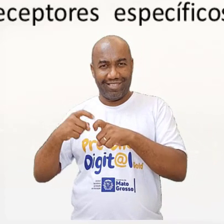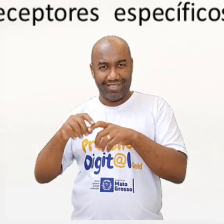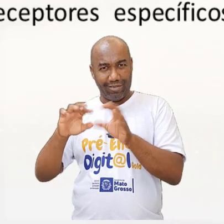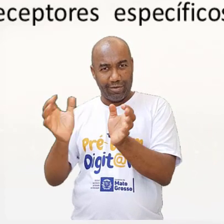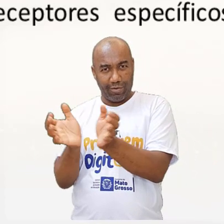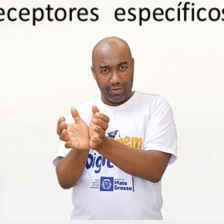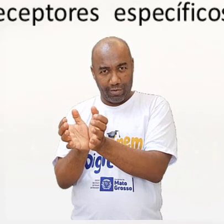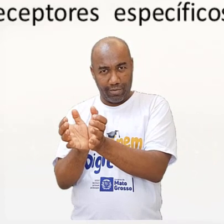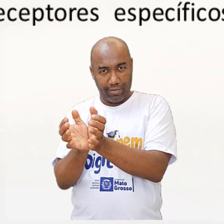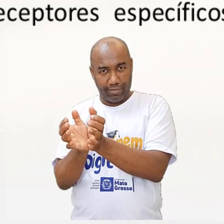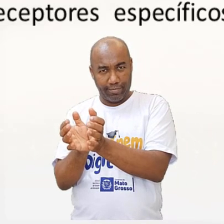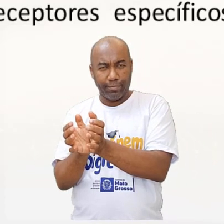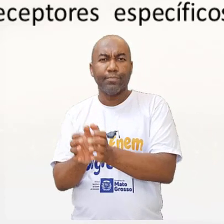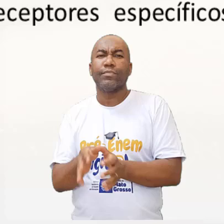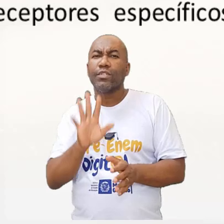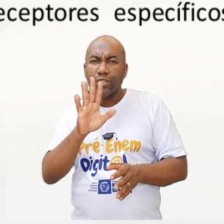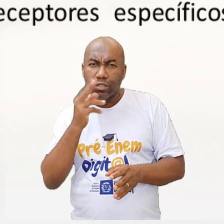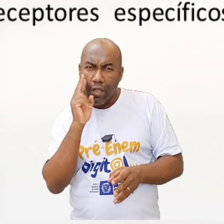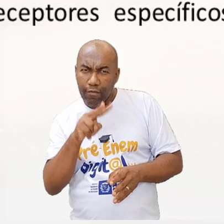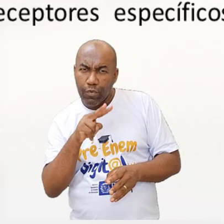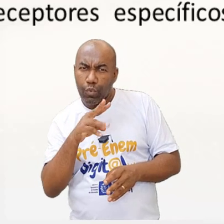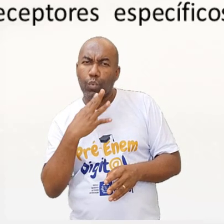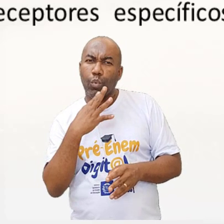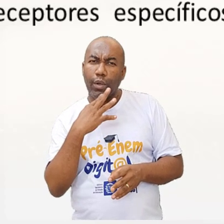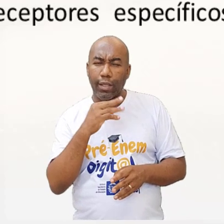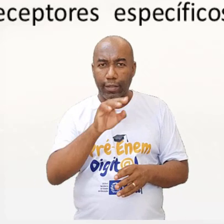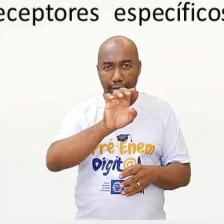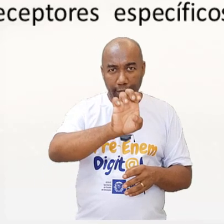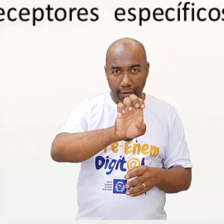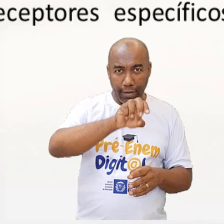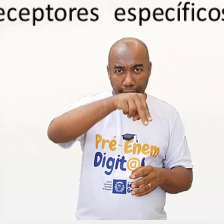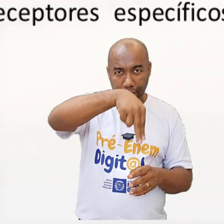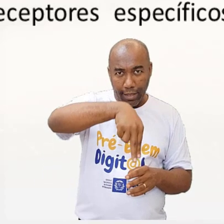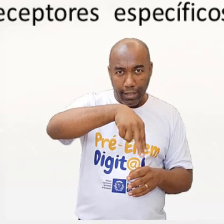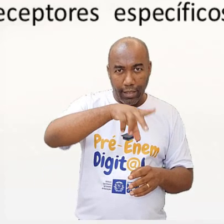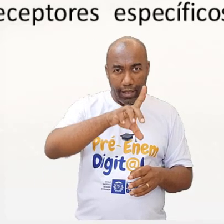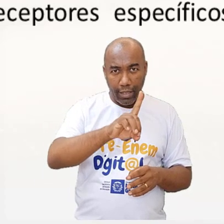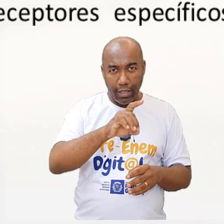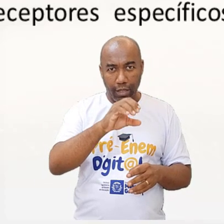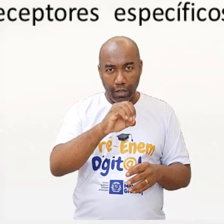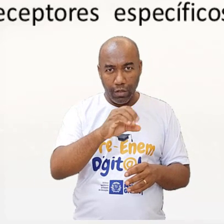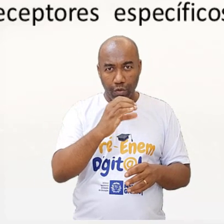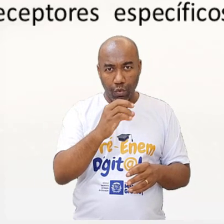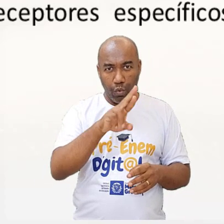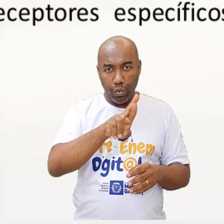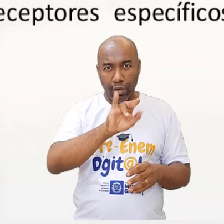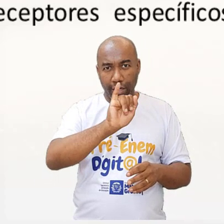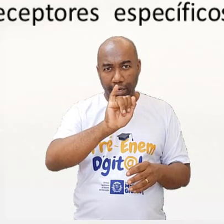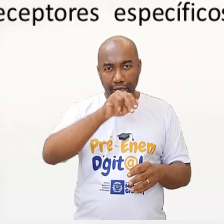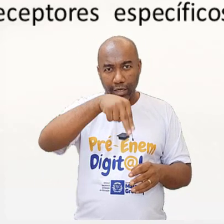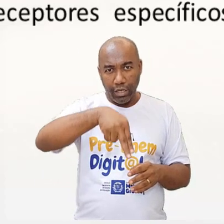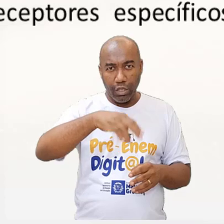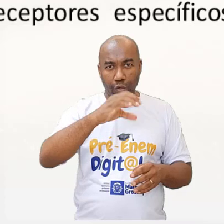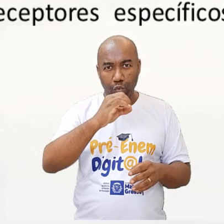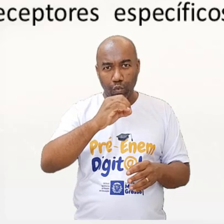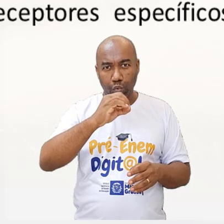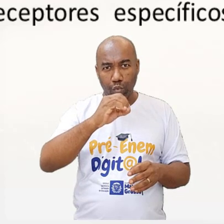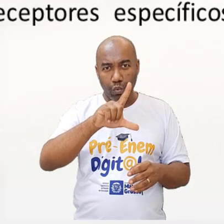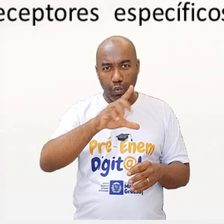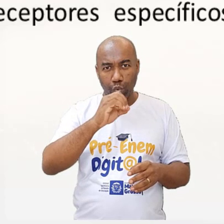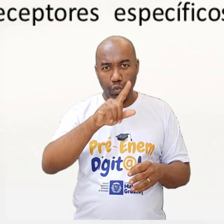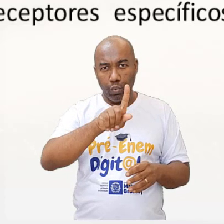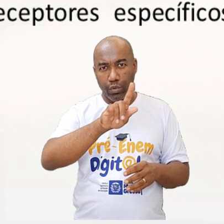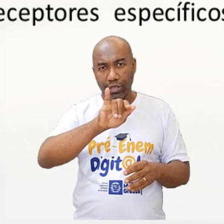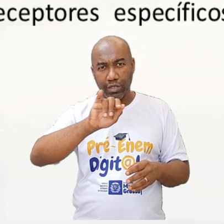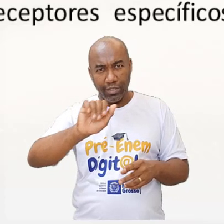chamada endocrinologia. Então, nós temos um médico especialista chamado